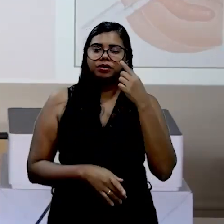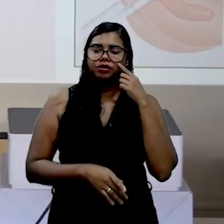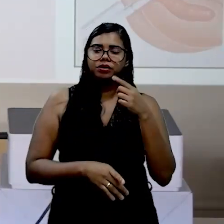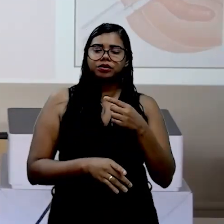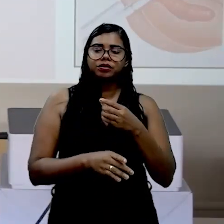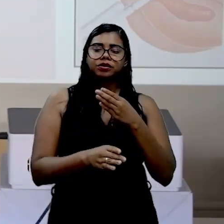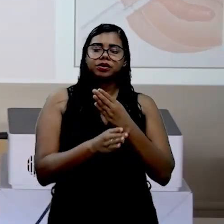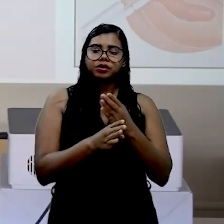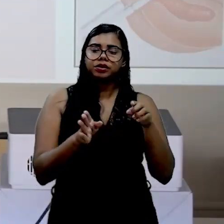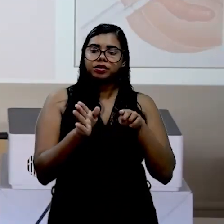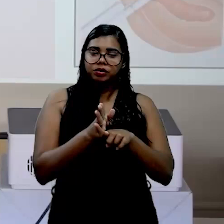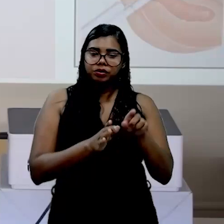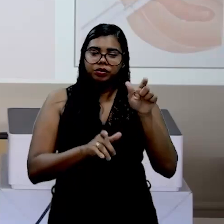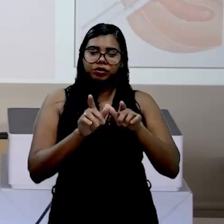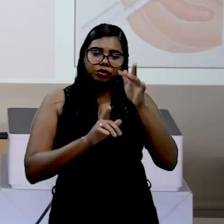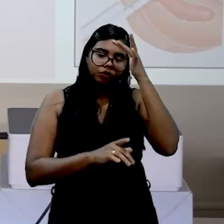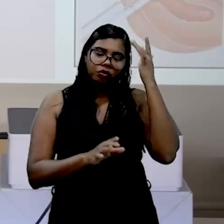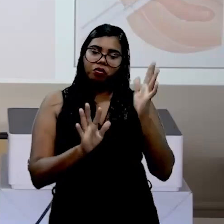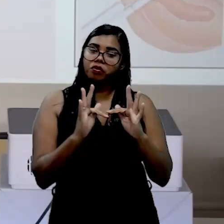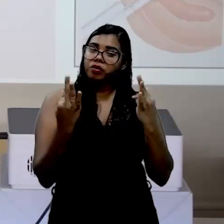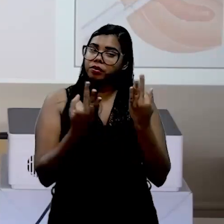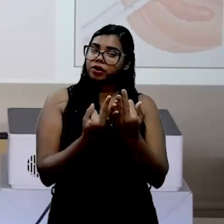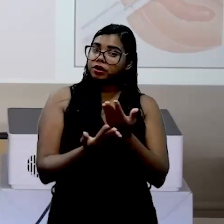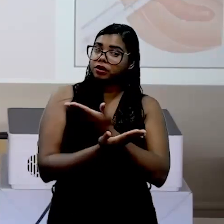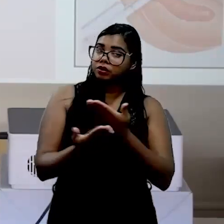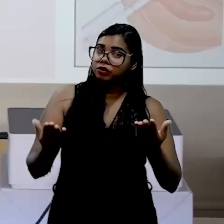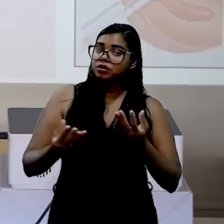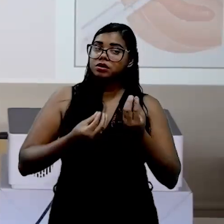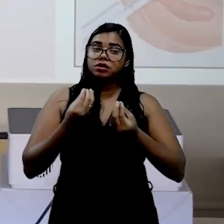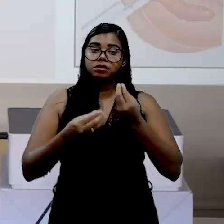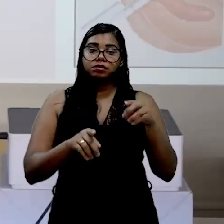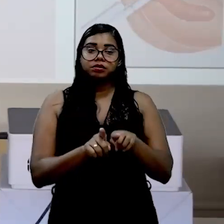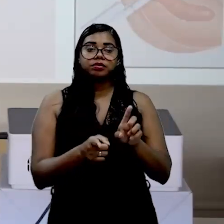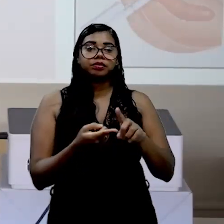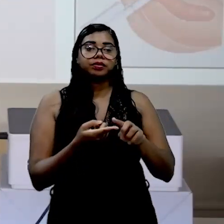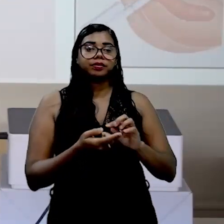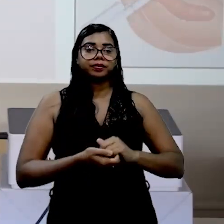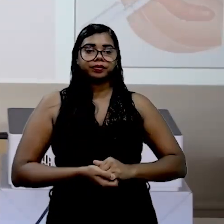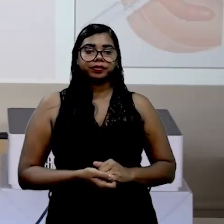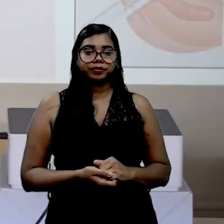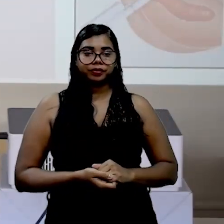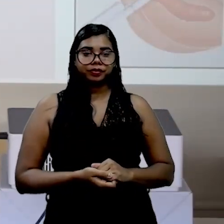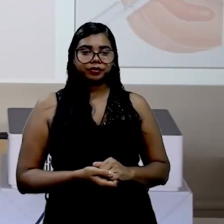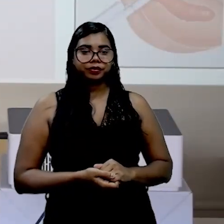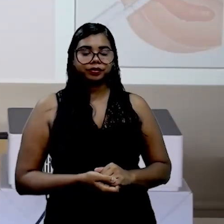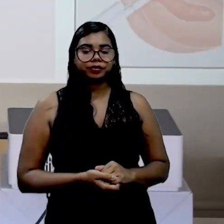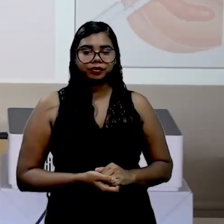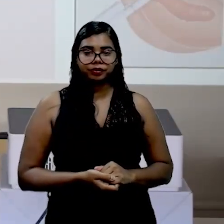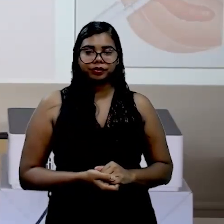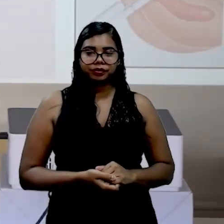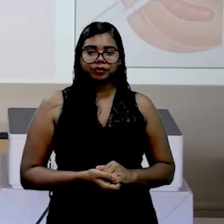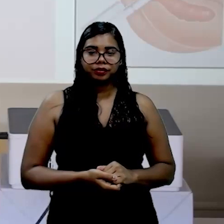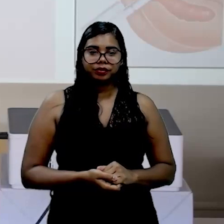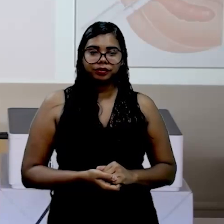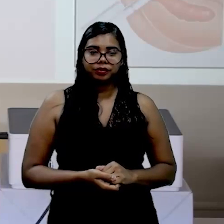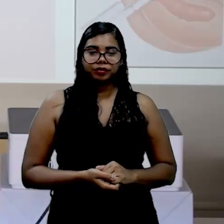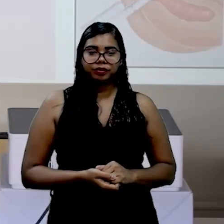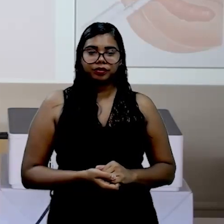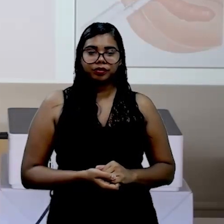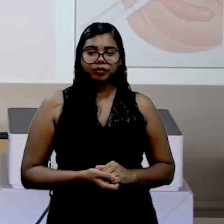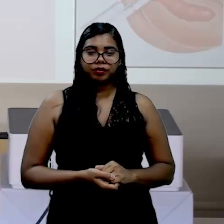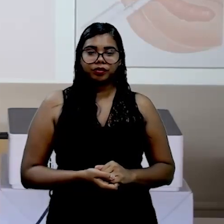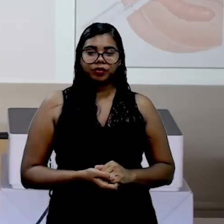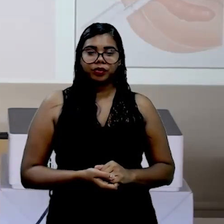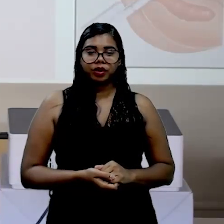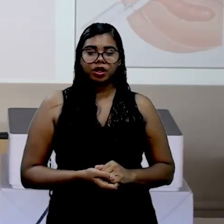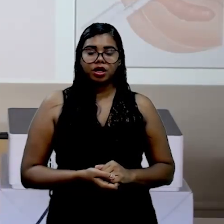algum parente de vocês, né? Como é que funciona. Isso é uma escala, né, do Dr. Gleason, que criou, onde